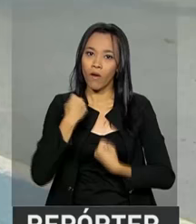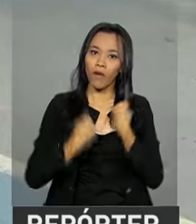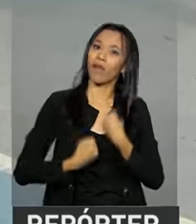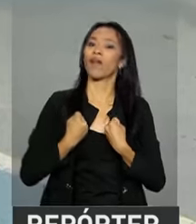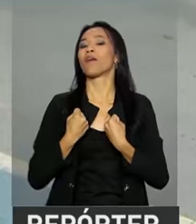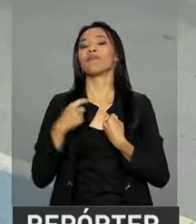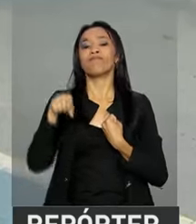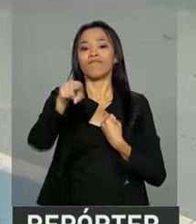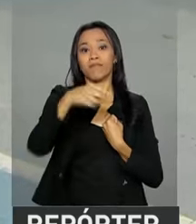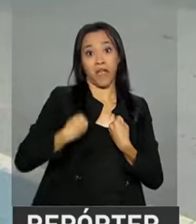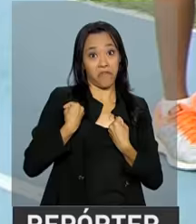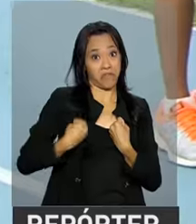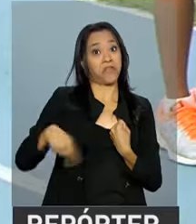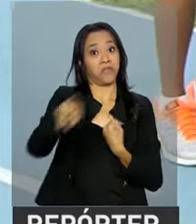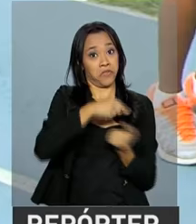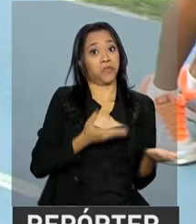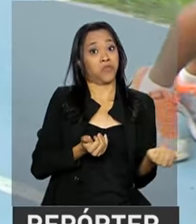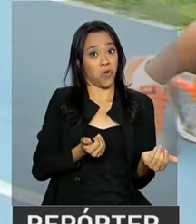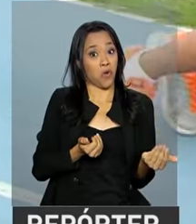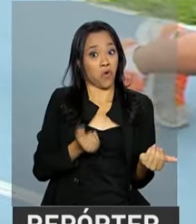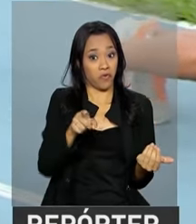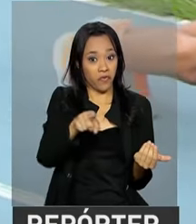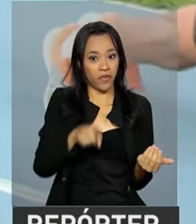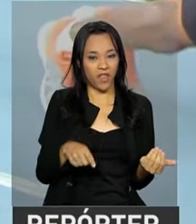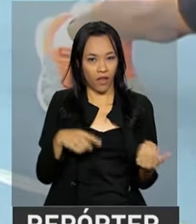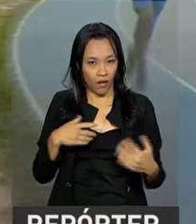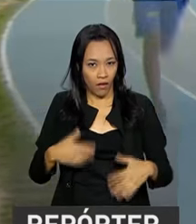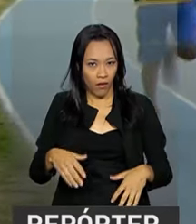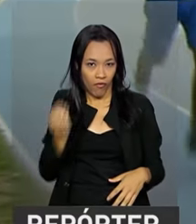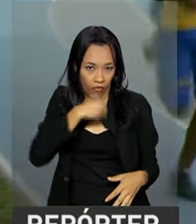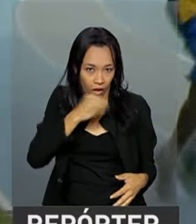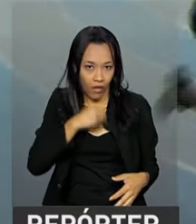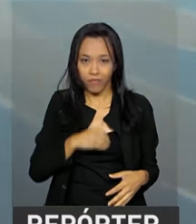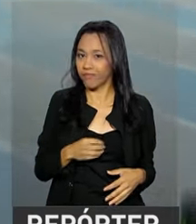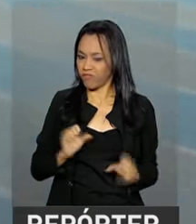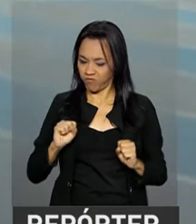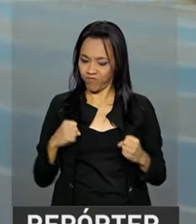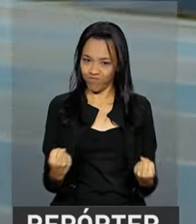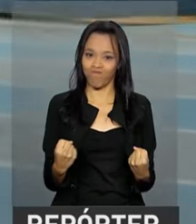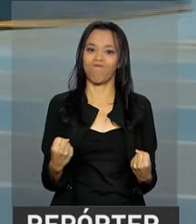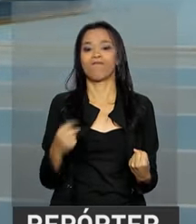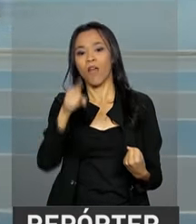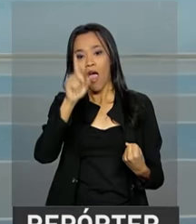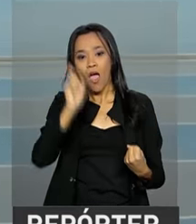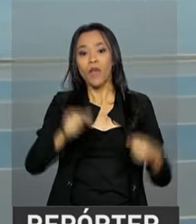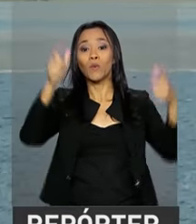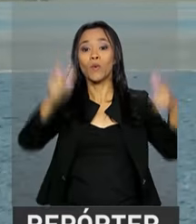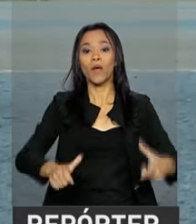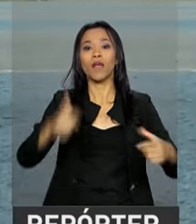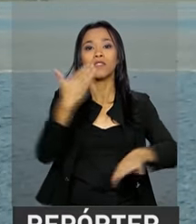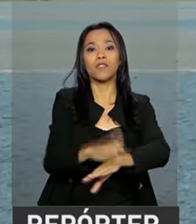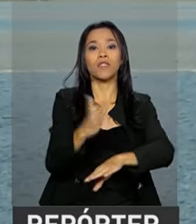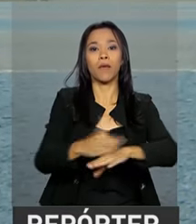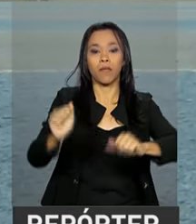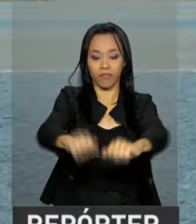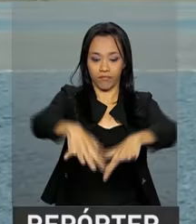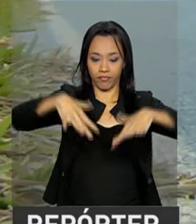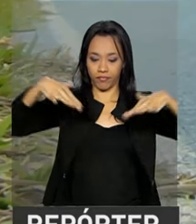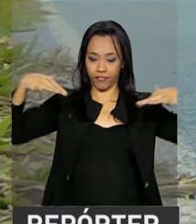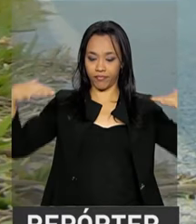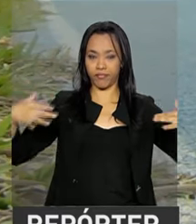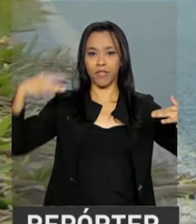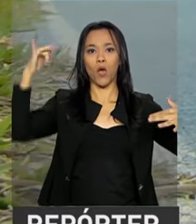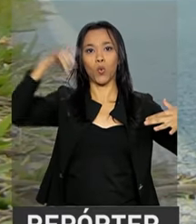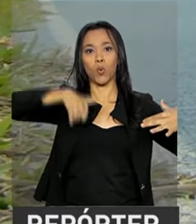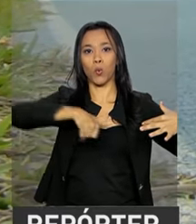aquecer. Na vida desses jovens, não tem espaço para moleza. E é no Centro de Treinamento Olímpico da Aeronáutica, lugar onde atletas